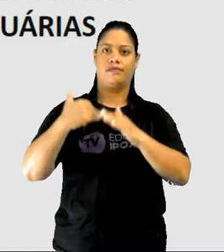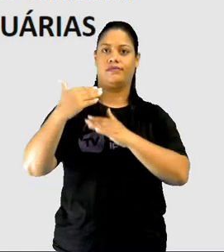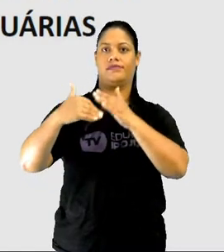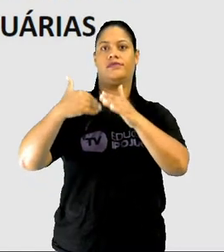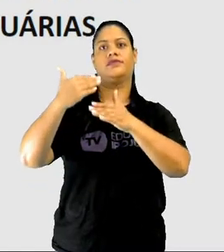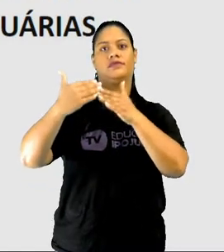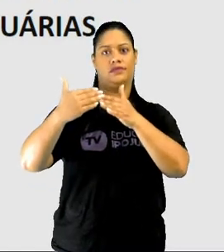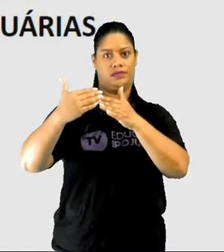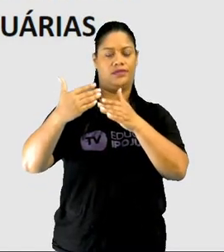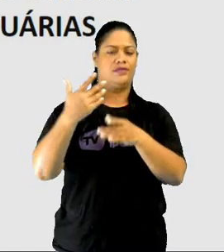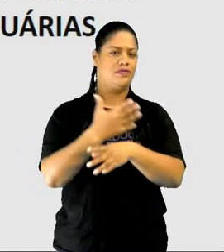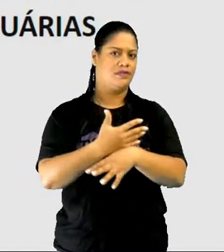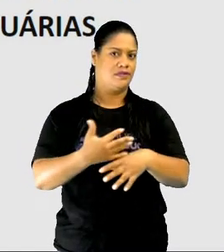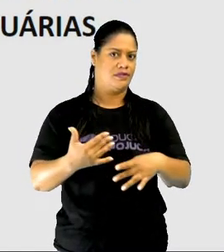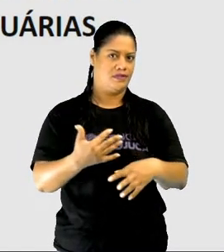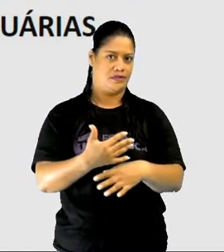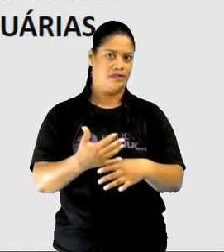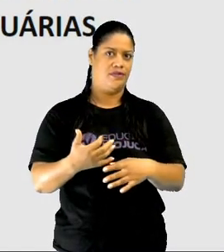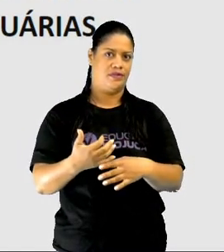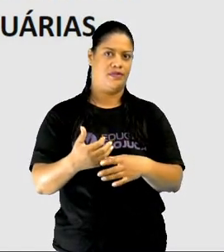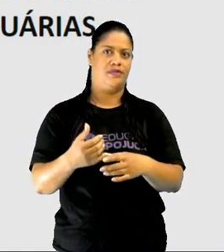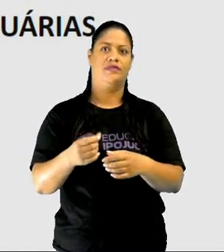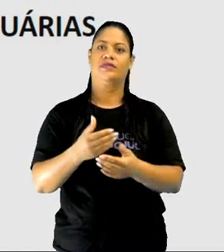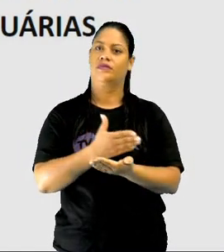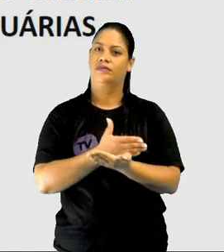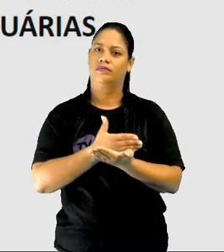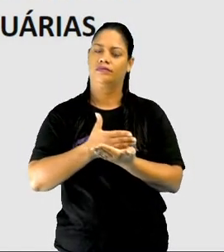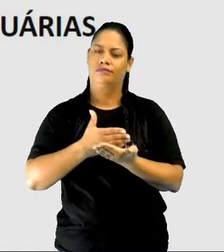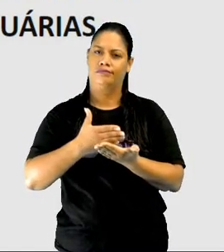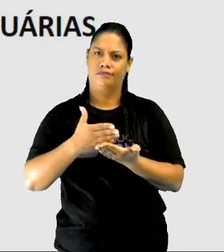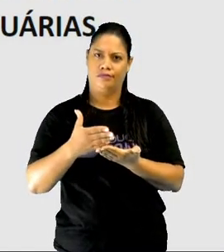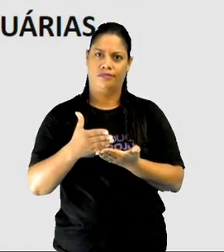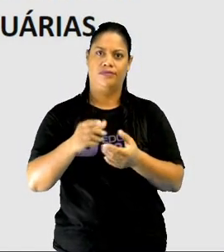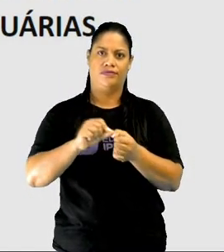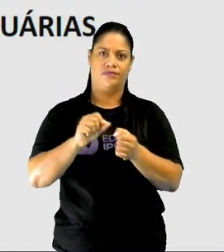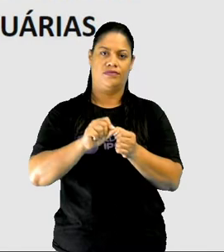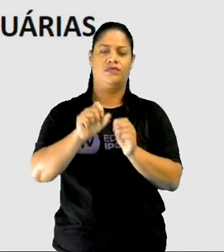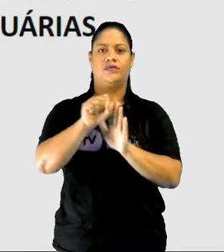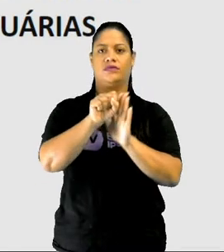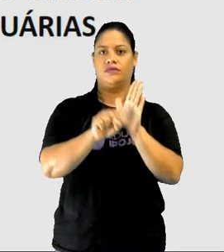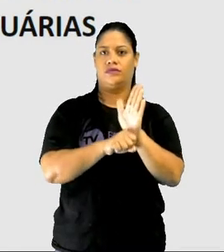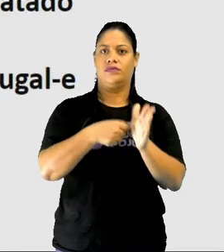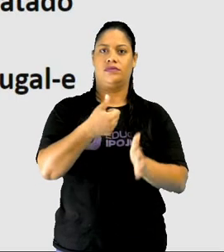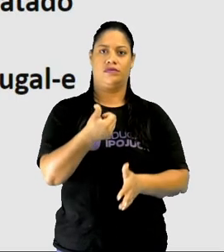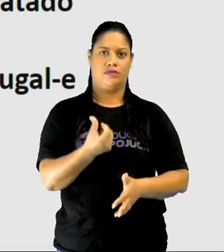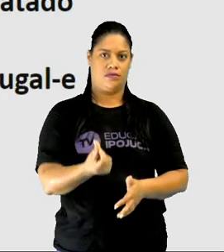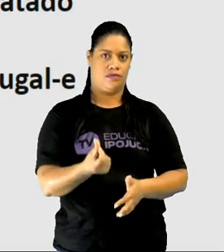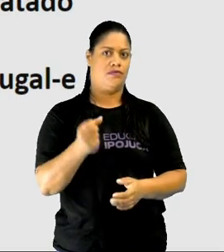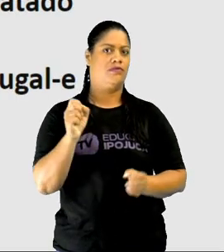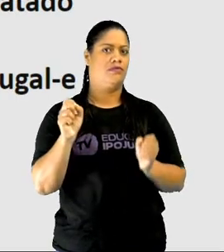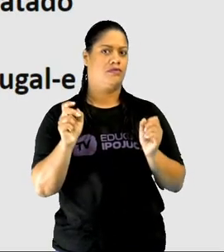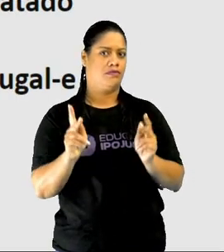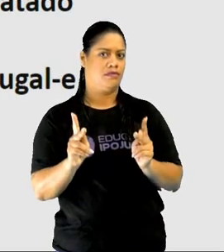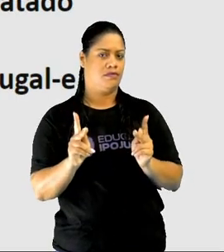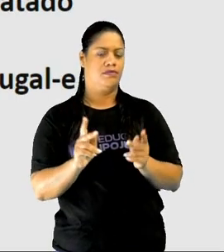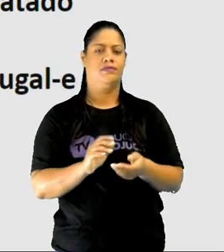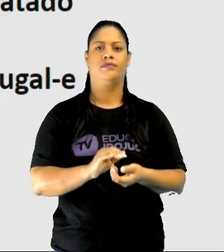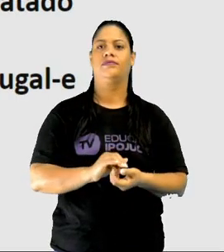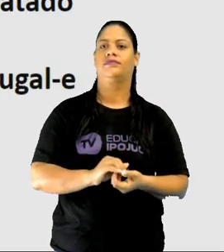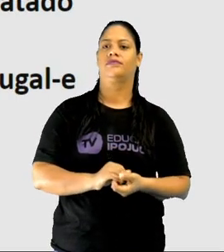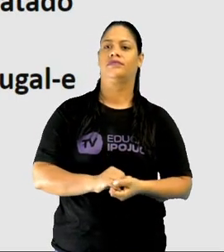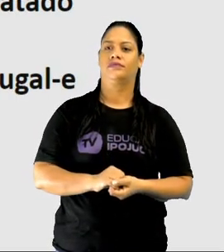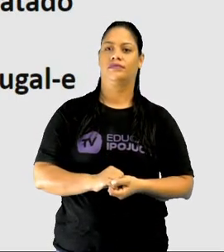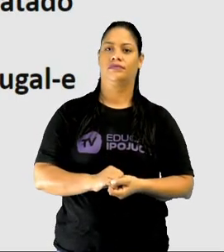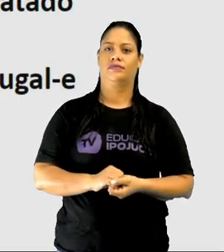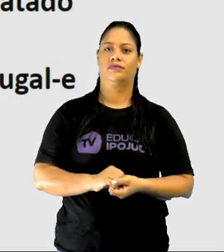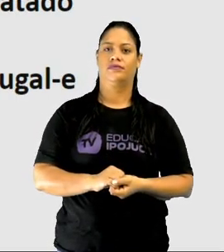do que aquelas cidades que foram criadas no século XVI. Ok? Bem, pessoal,